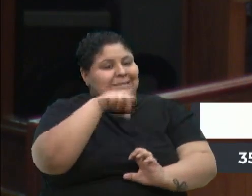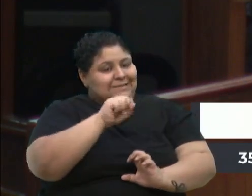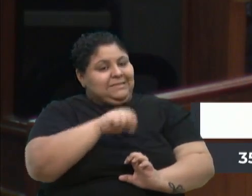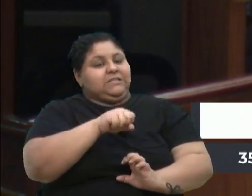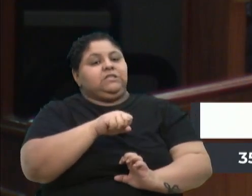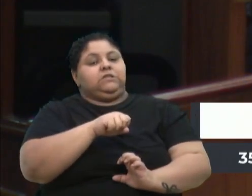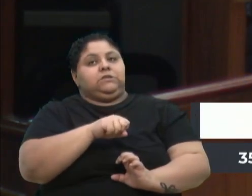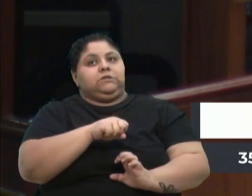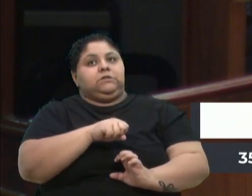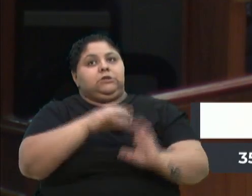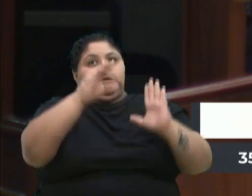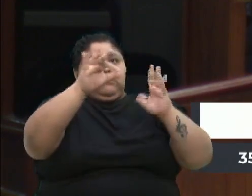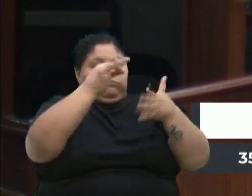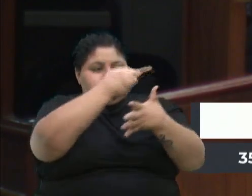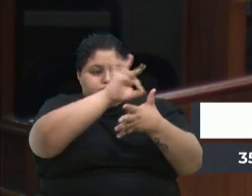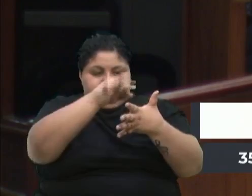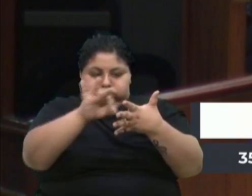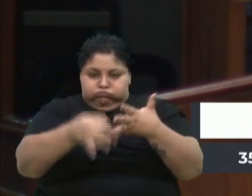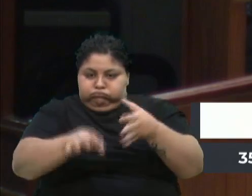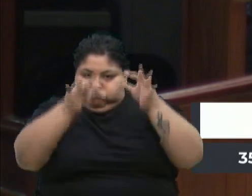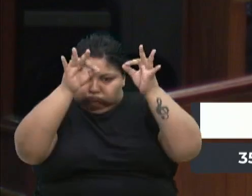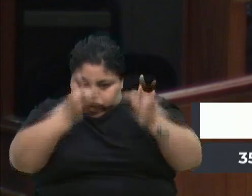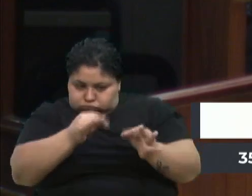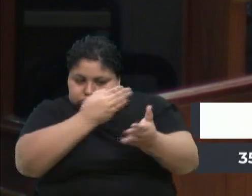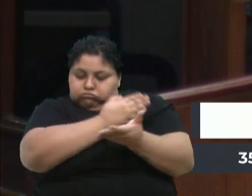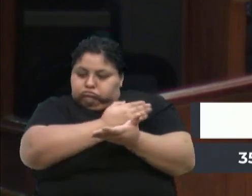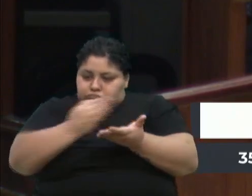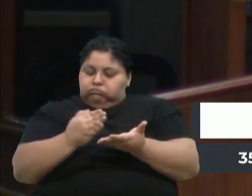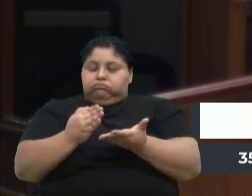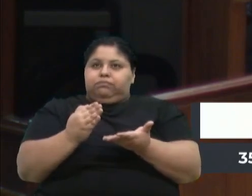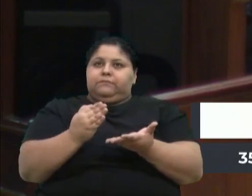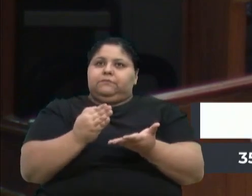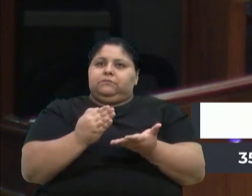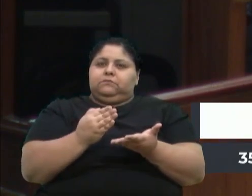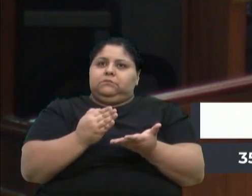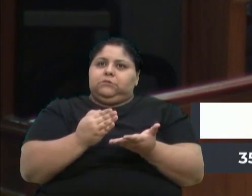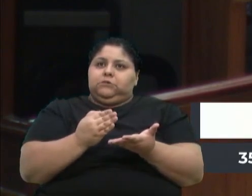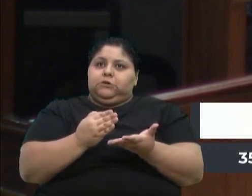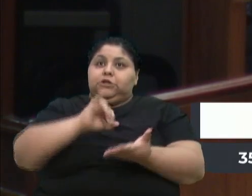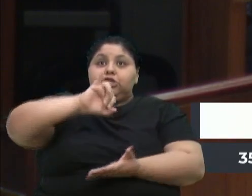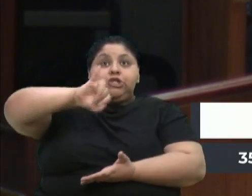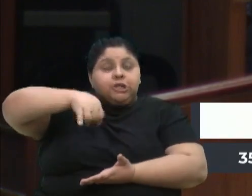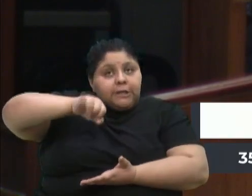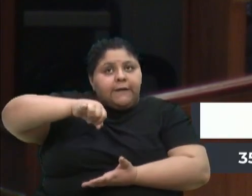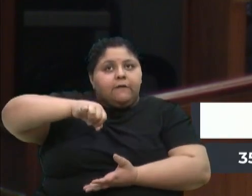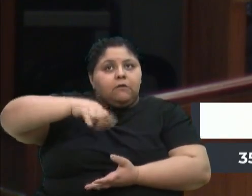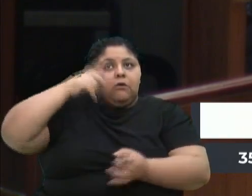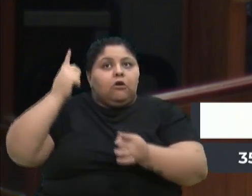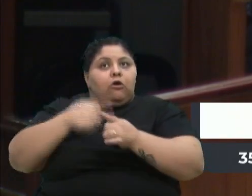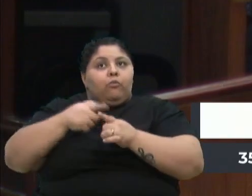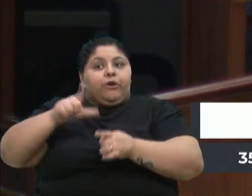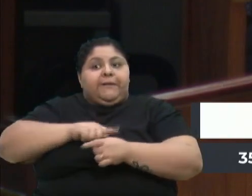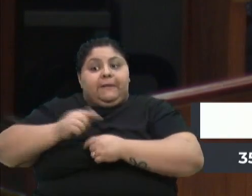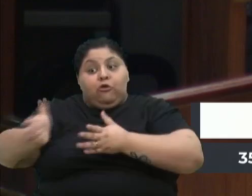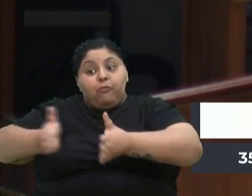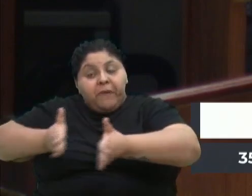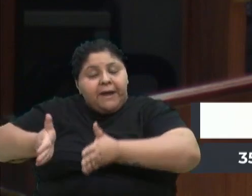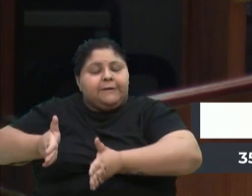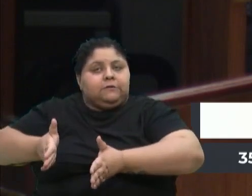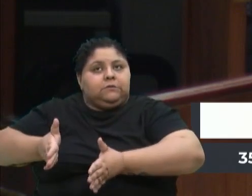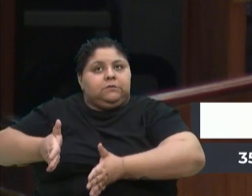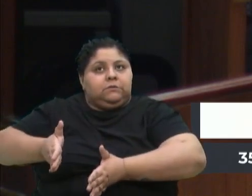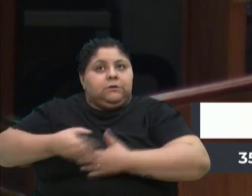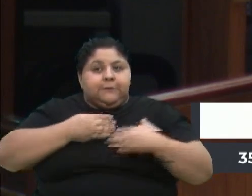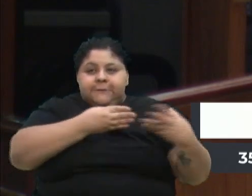os critérios e ela deve iniciar a partir de janeiro, porque ela tem um prazo. Então, é